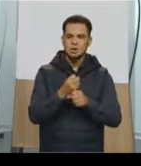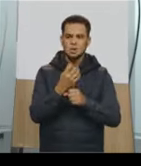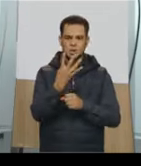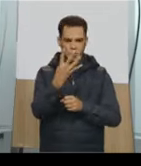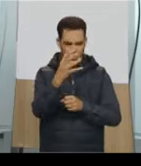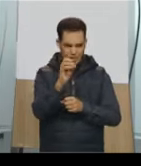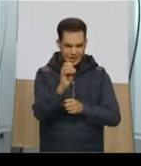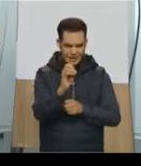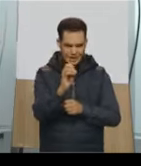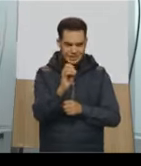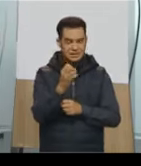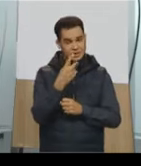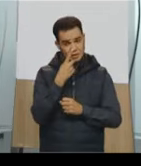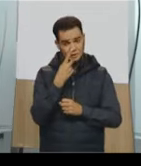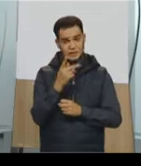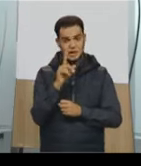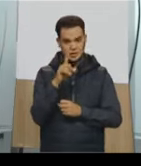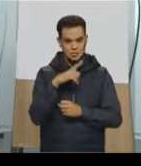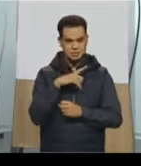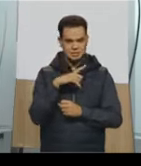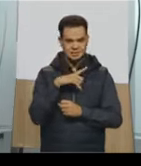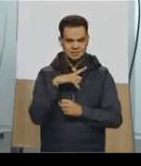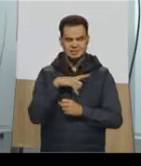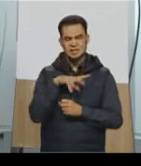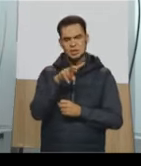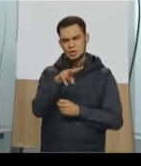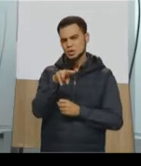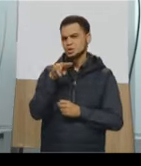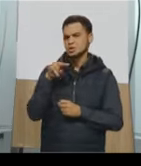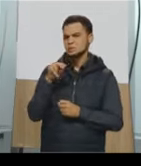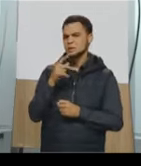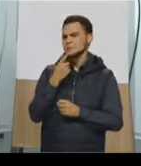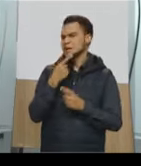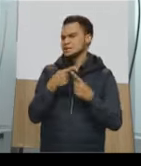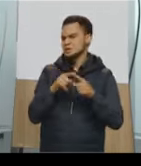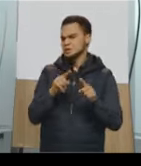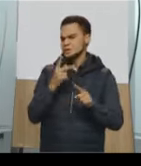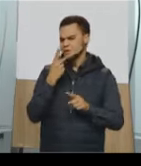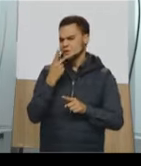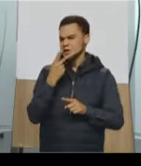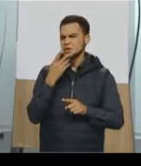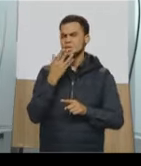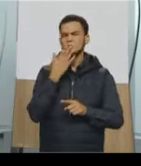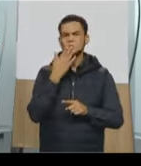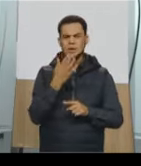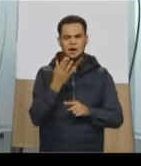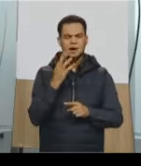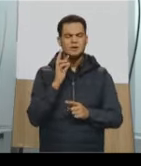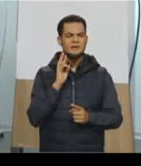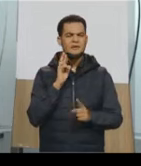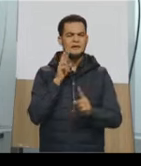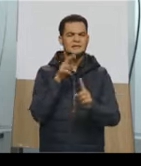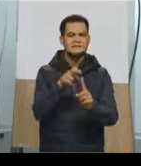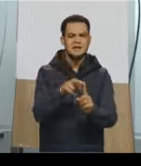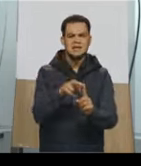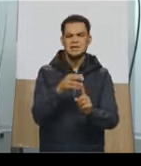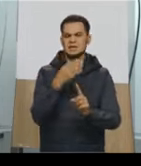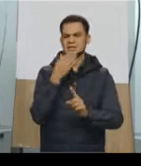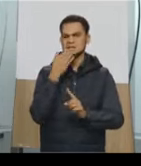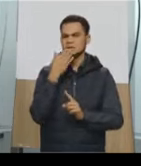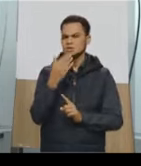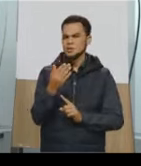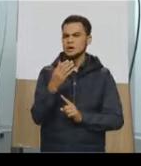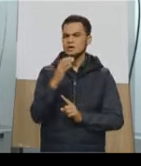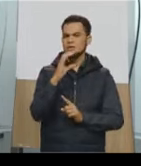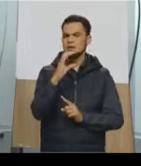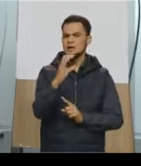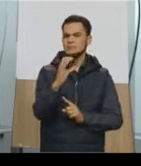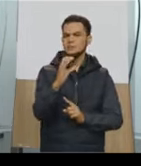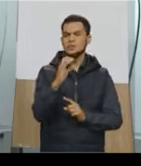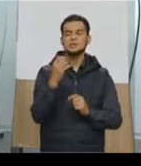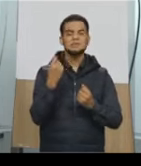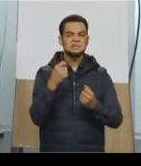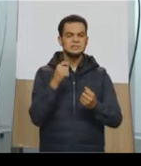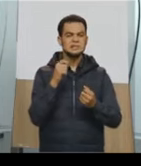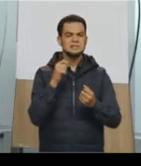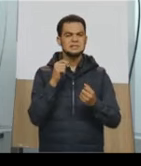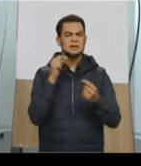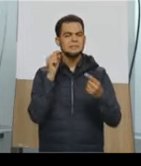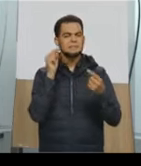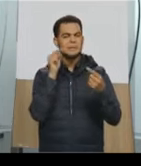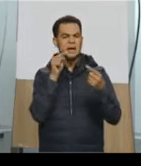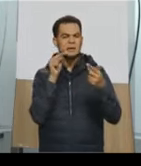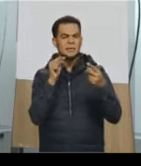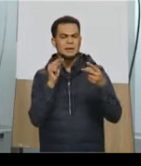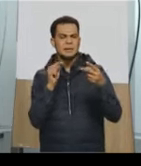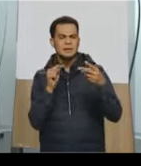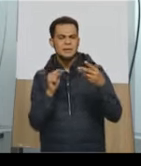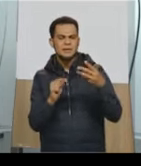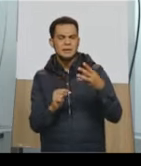uma dupla ali, mas não falo em qual referência, em qual carbono. Então, nós precisamos enumerar a cadeia para poder saber exatamente onde